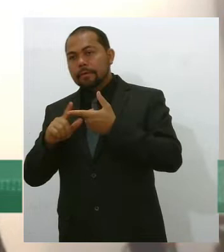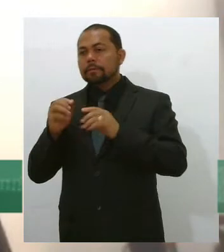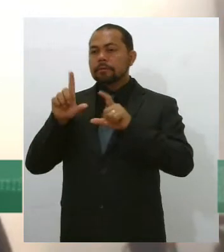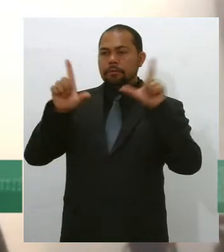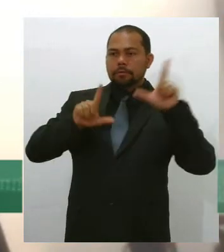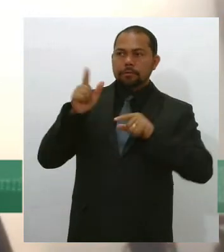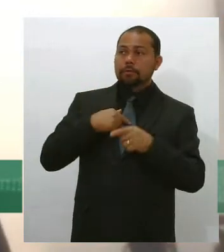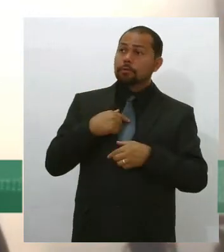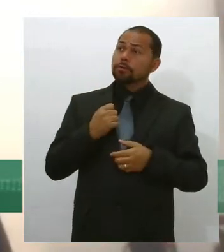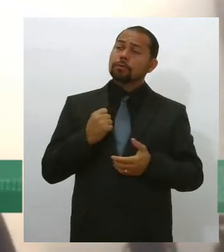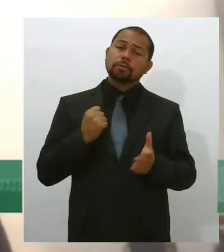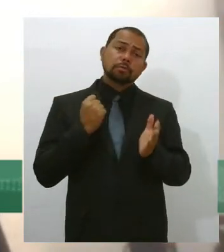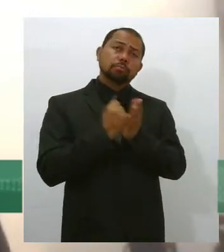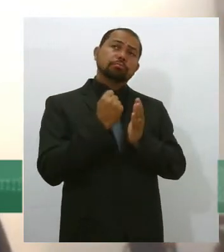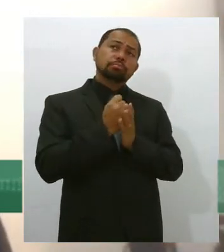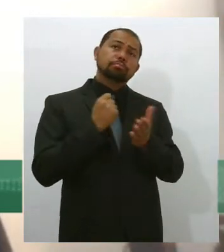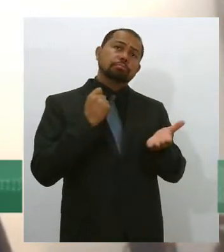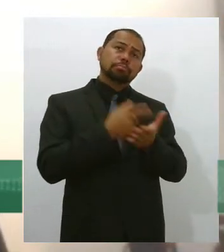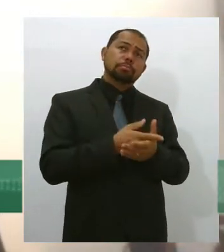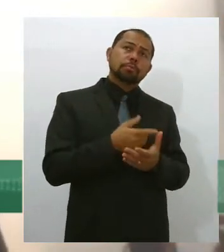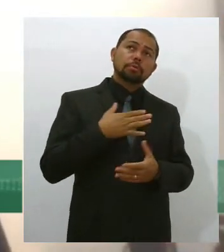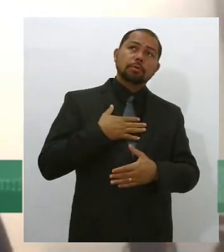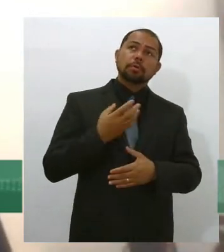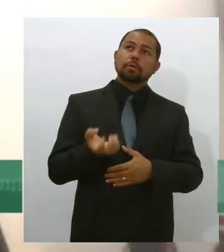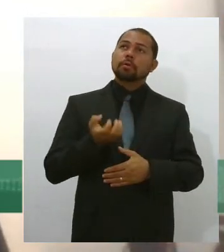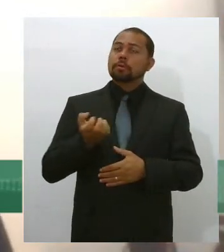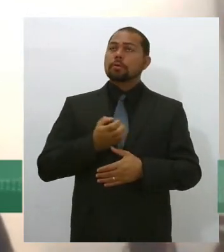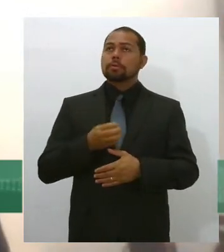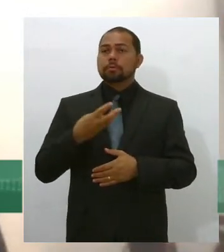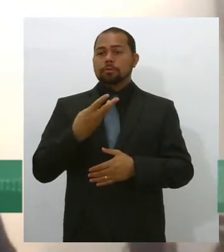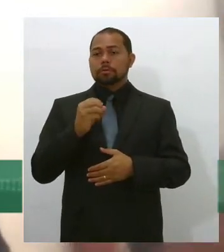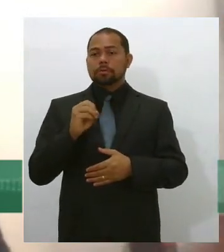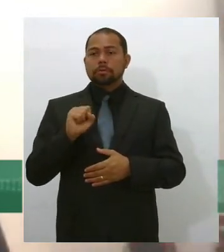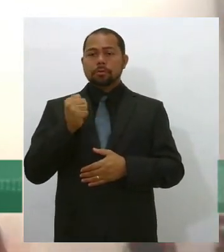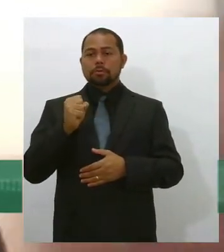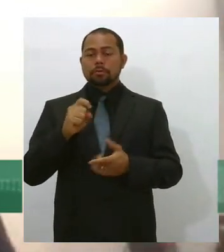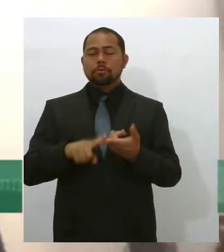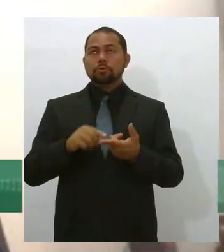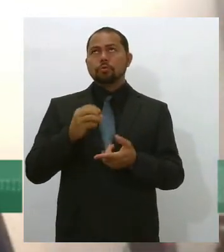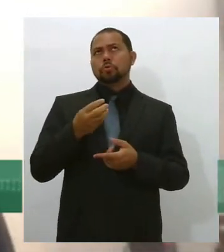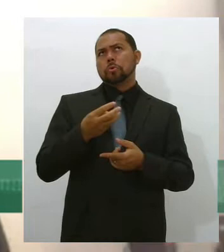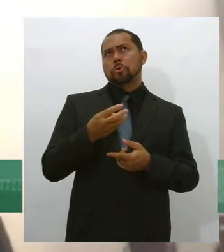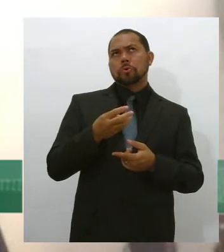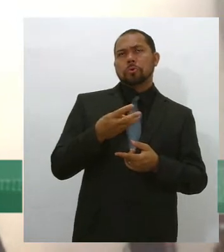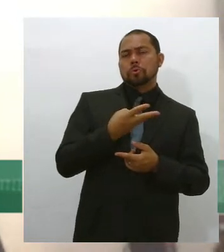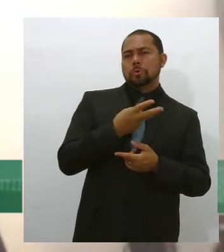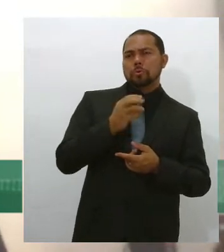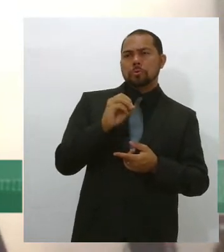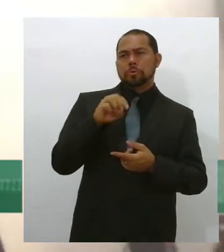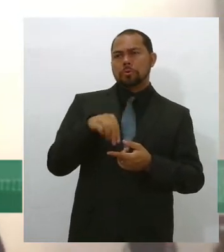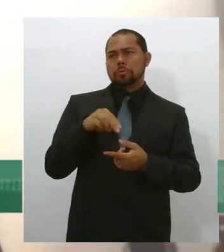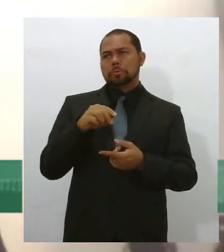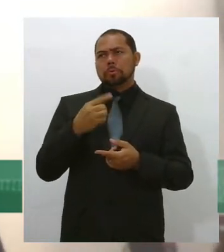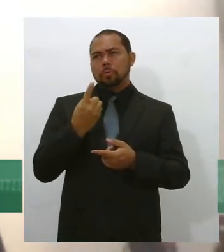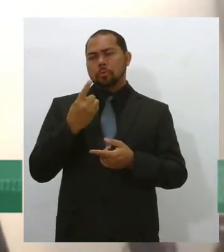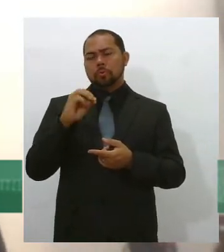para exibição da minha marca do meu produto por tantas vezes ao dia ou por x vezes ao dia então é